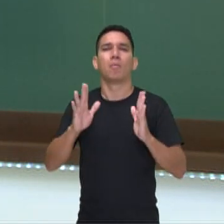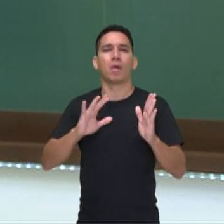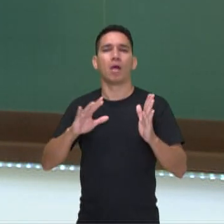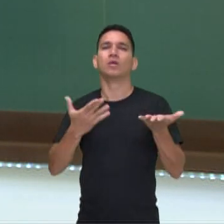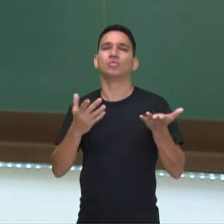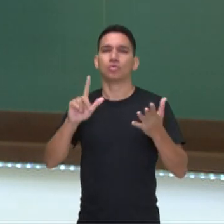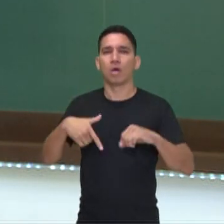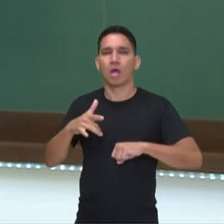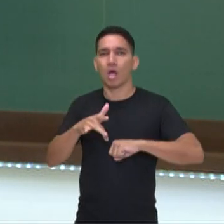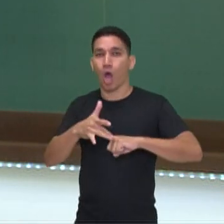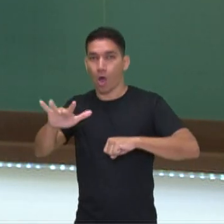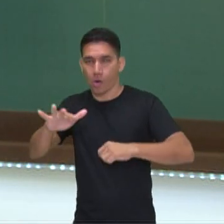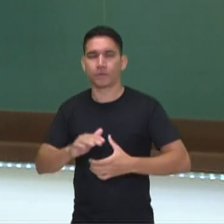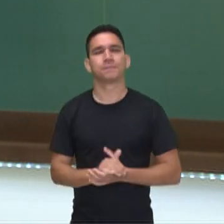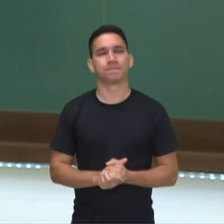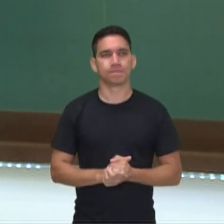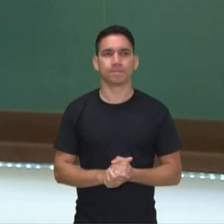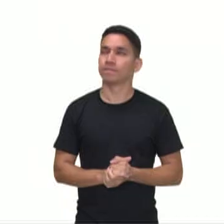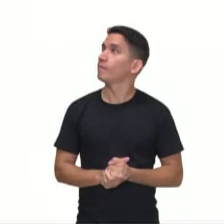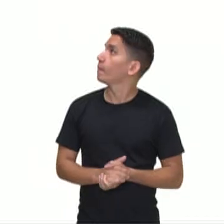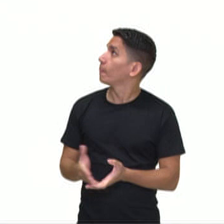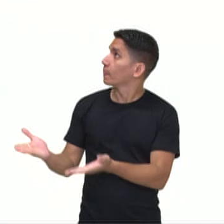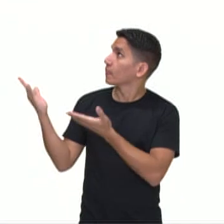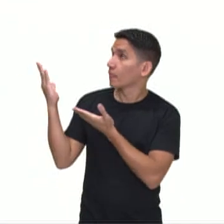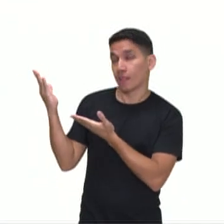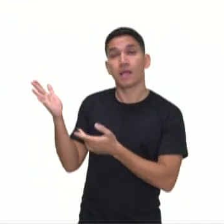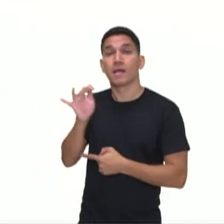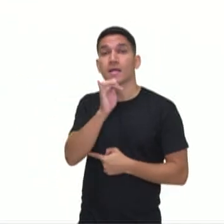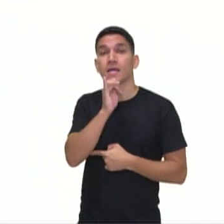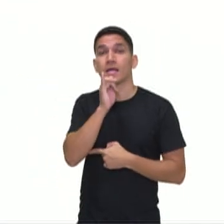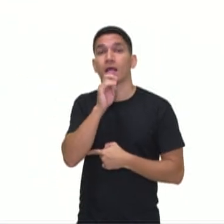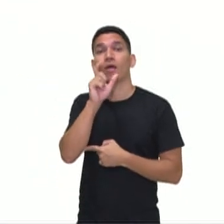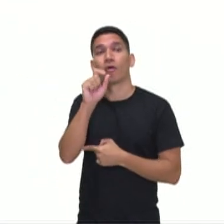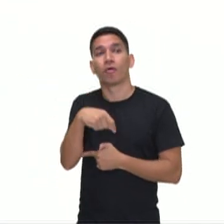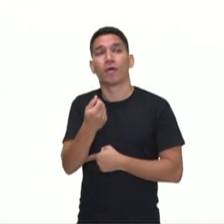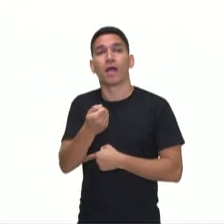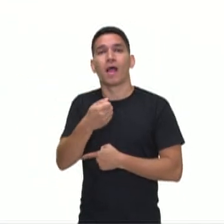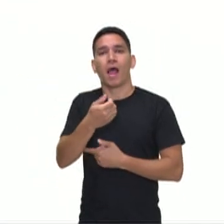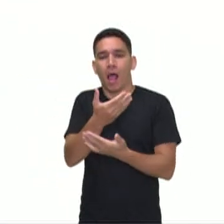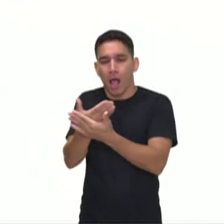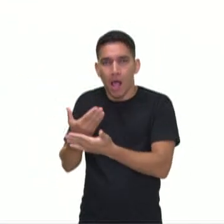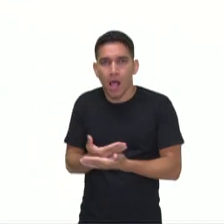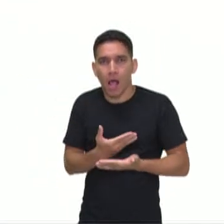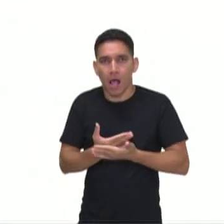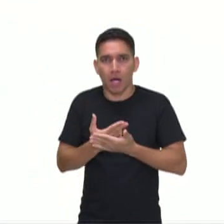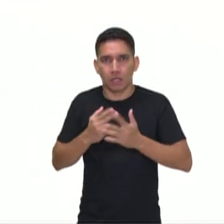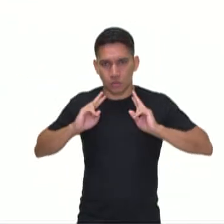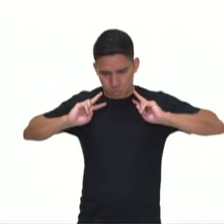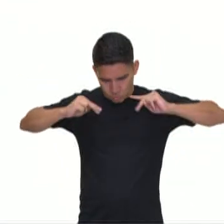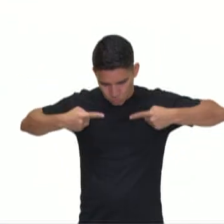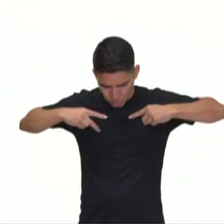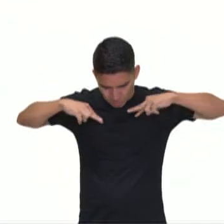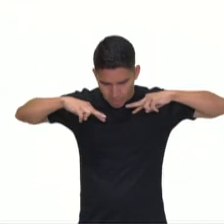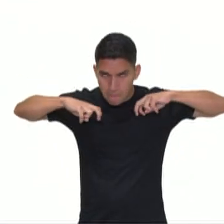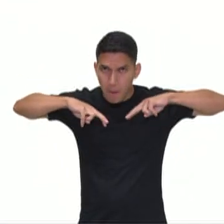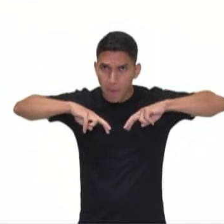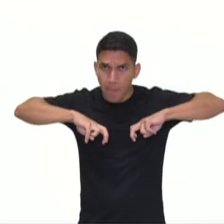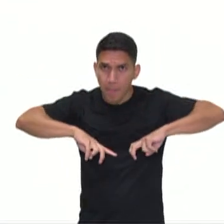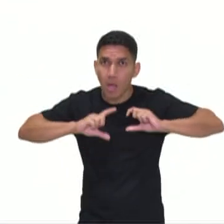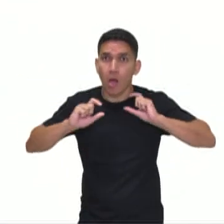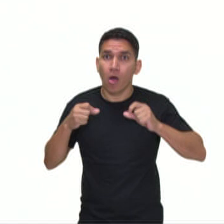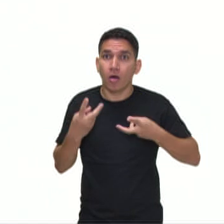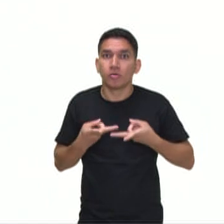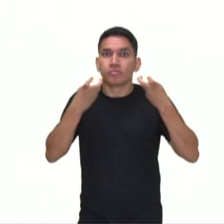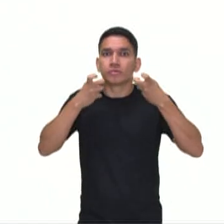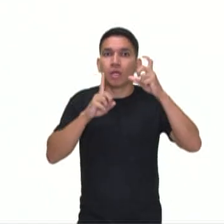né? Então a gente vê isso. Aqui a gente tem um exemplo, né, que é a aula de anatomia do Rembrandt, né? É importante ver a